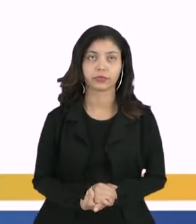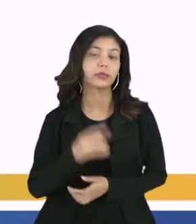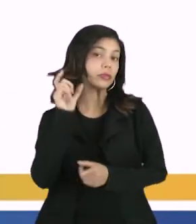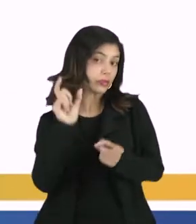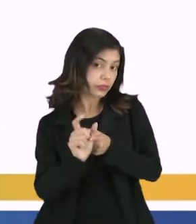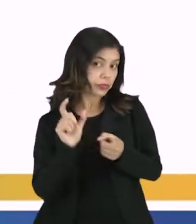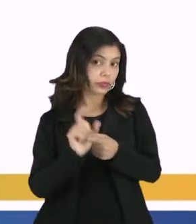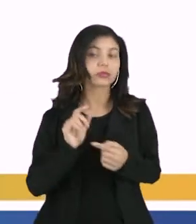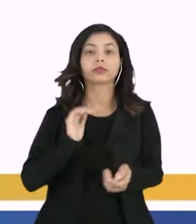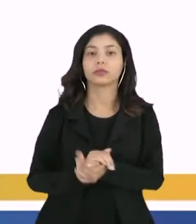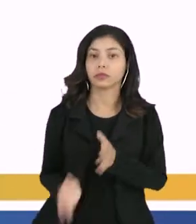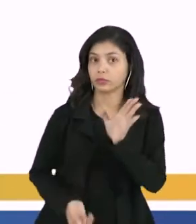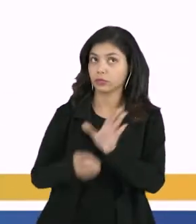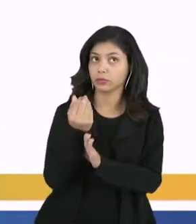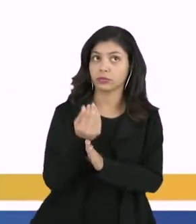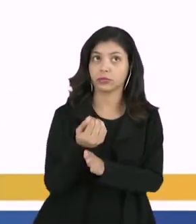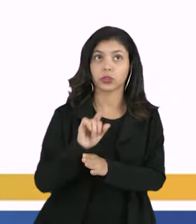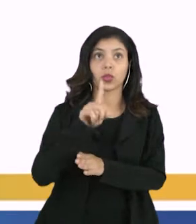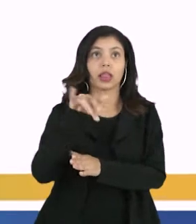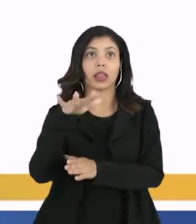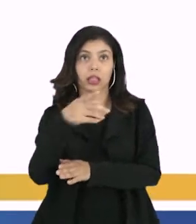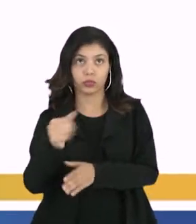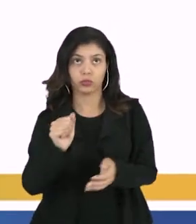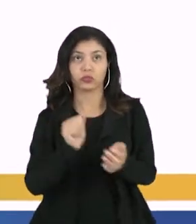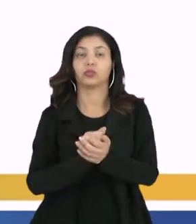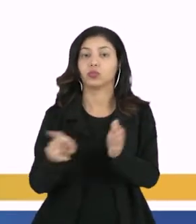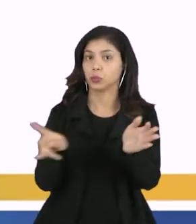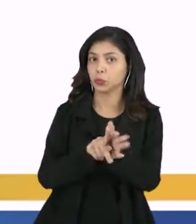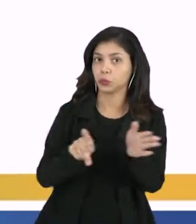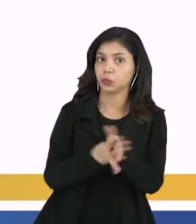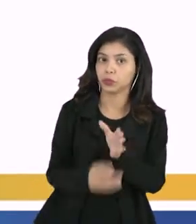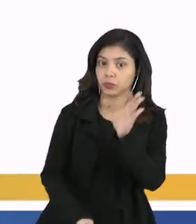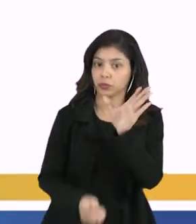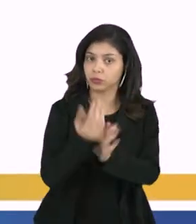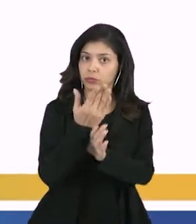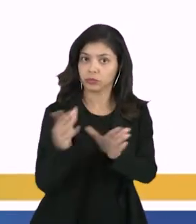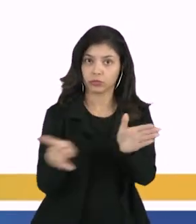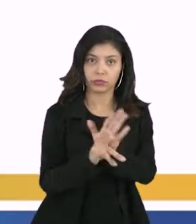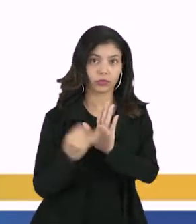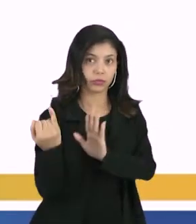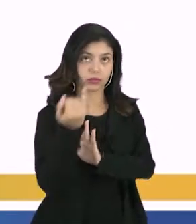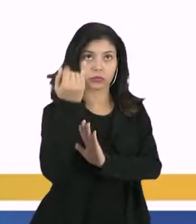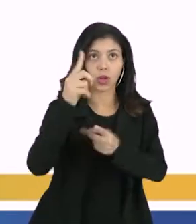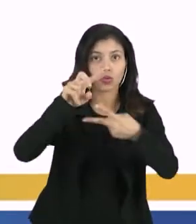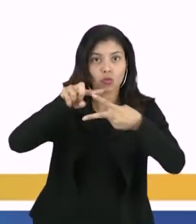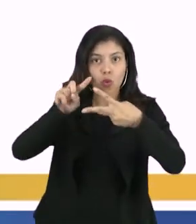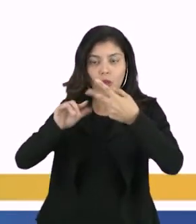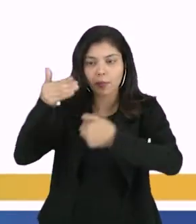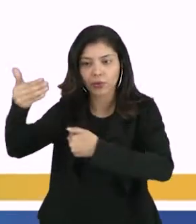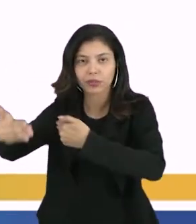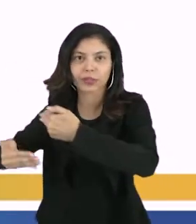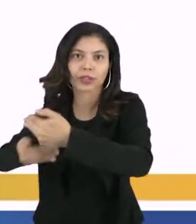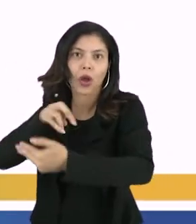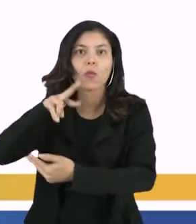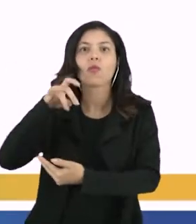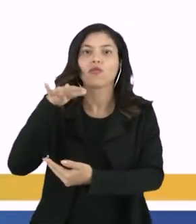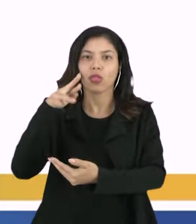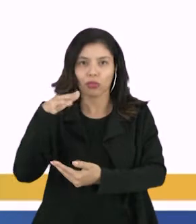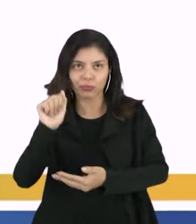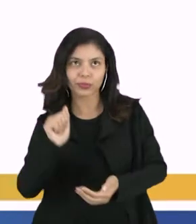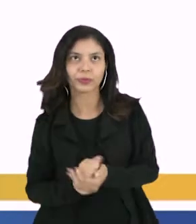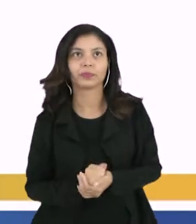As palavras que compõem o léxico da língua são formadas principalmente por dois processos